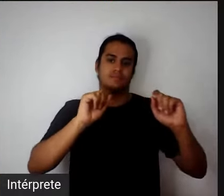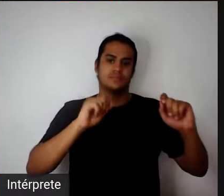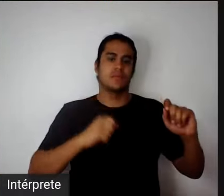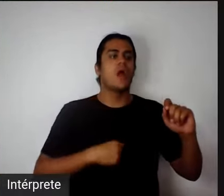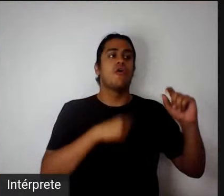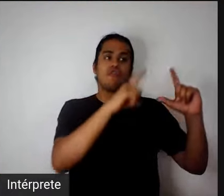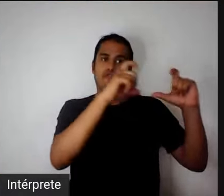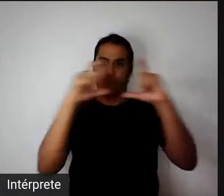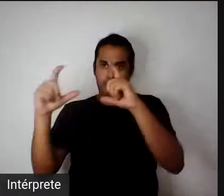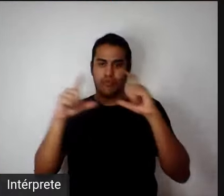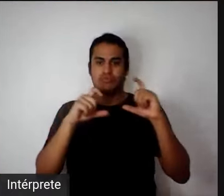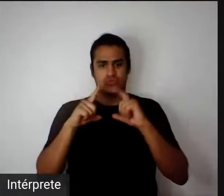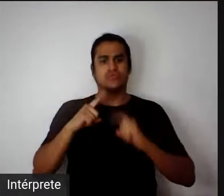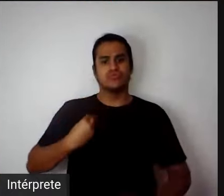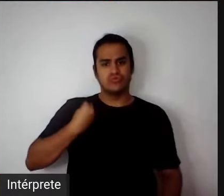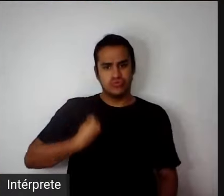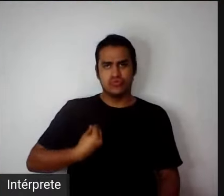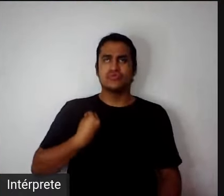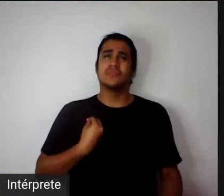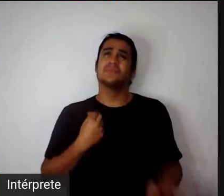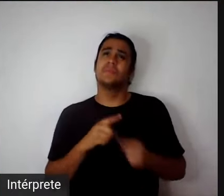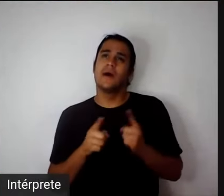estão num diálogo muito